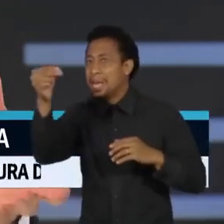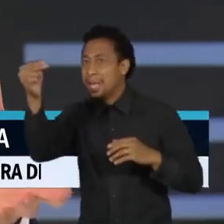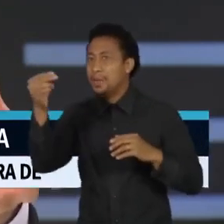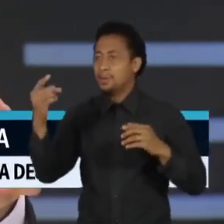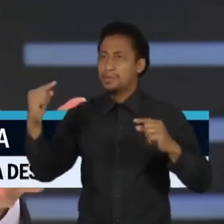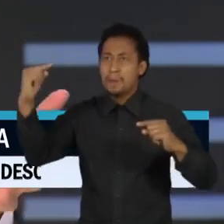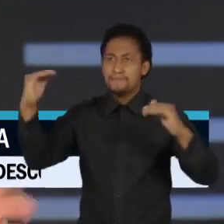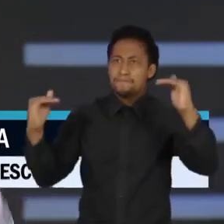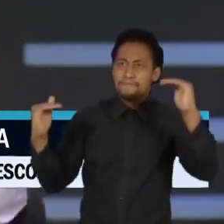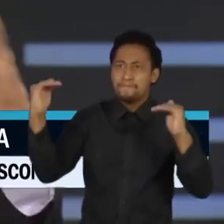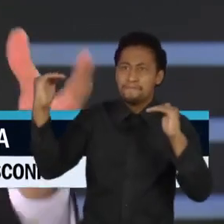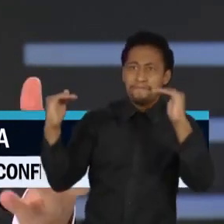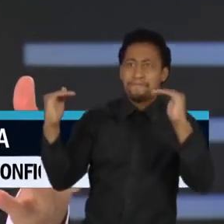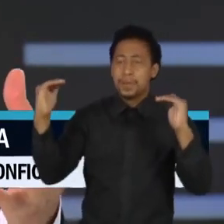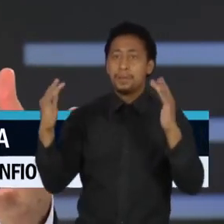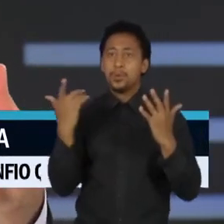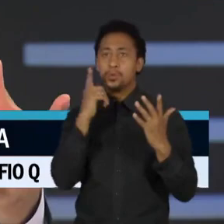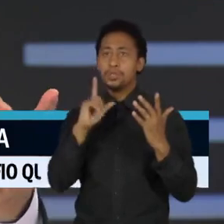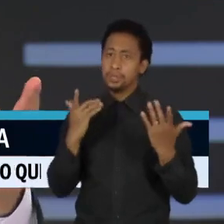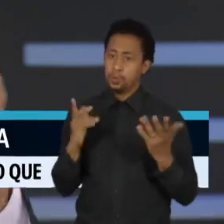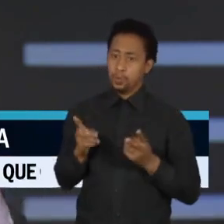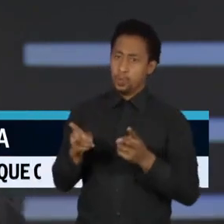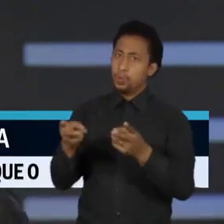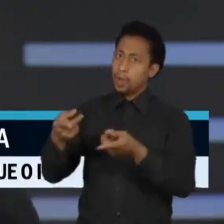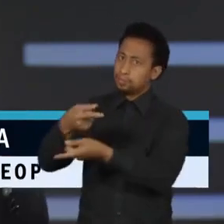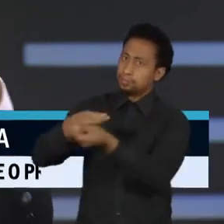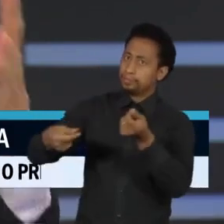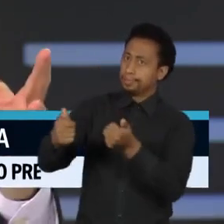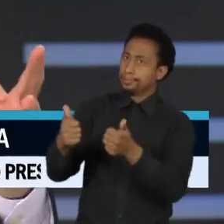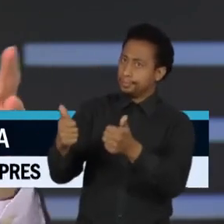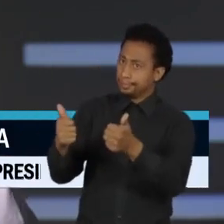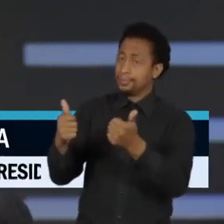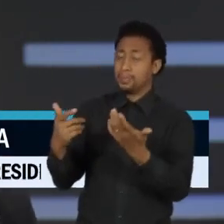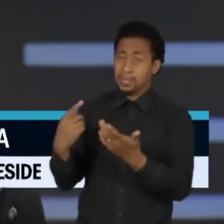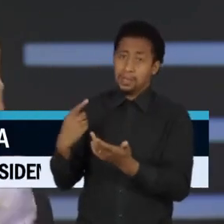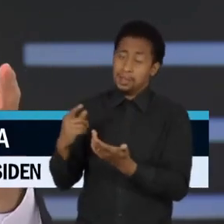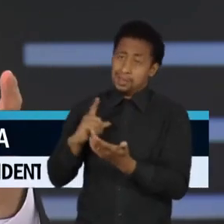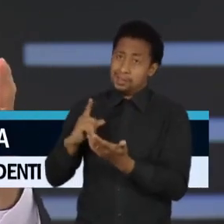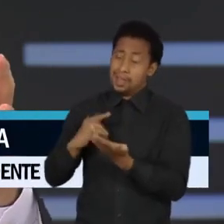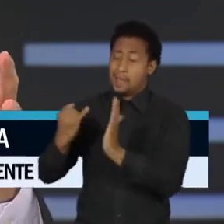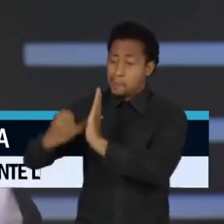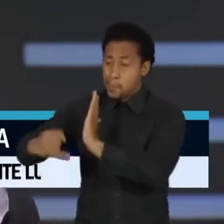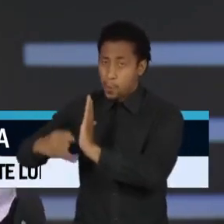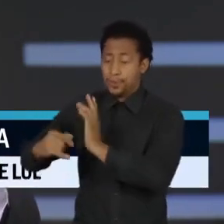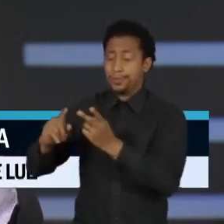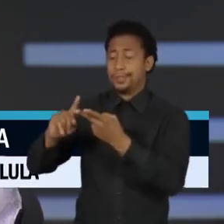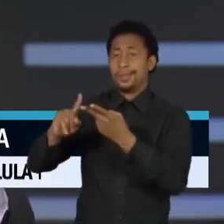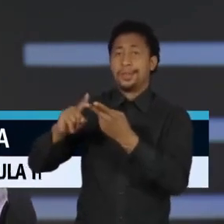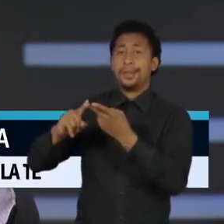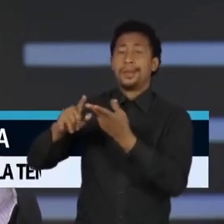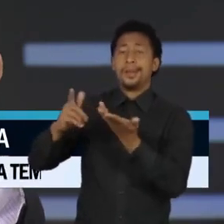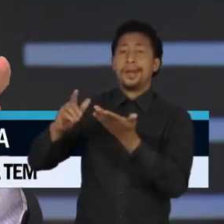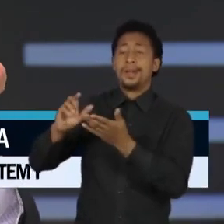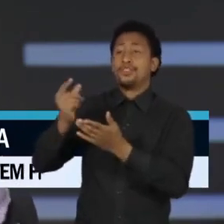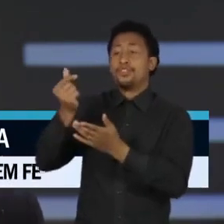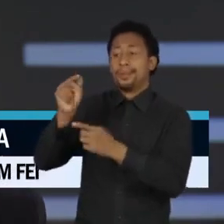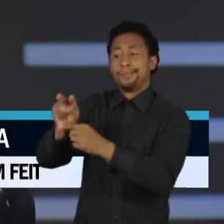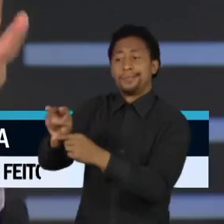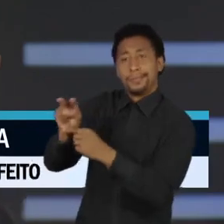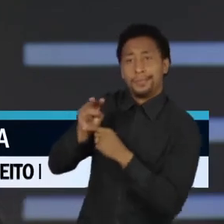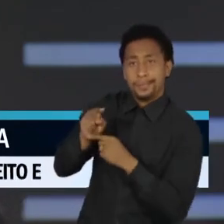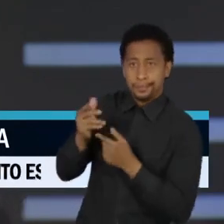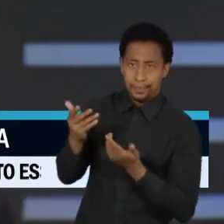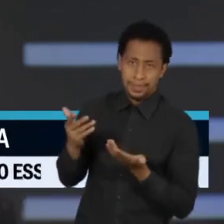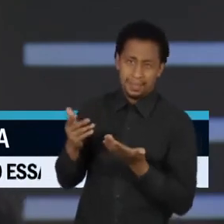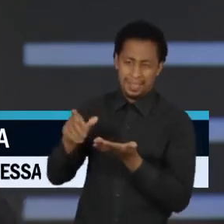tem outras pernas. Você tem principalmente a fiscal, né? Você tem a de crédito, você tem outros mecanismos. Você tem uma delas que tem